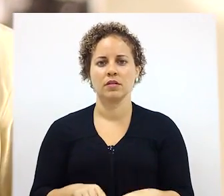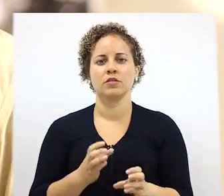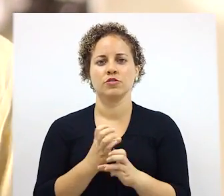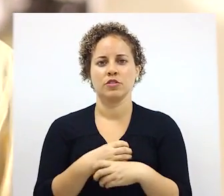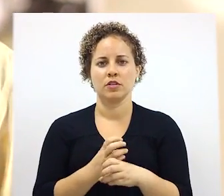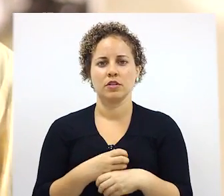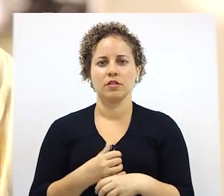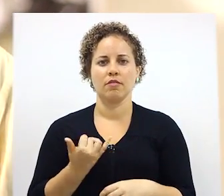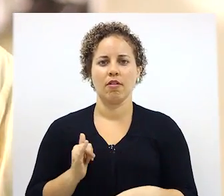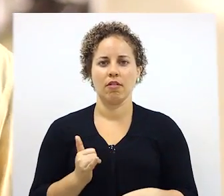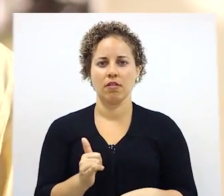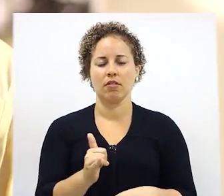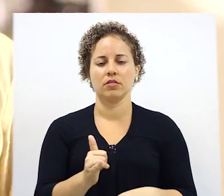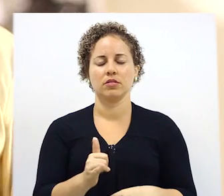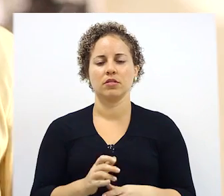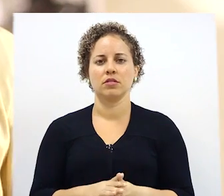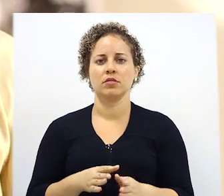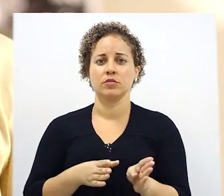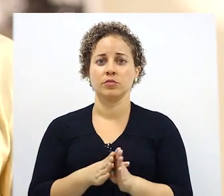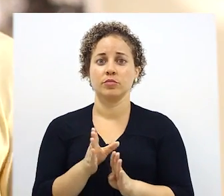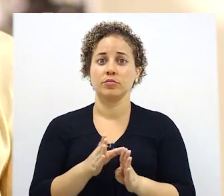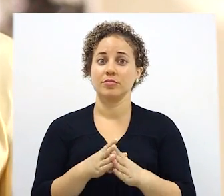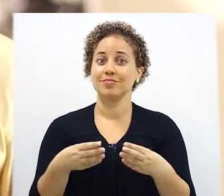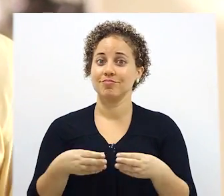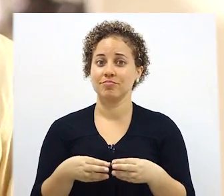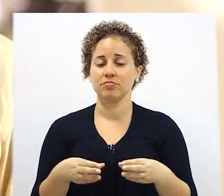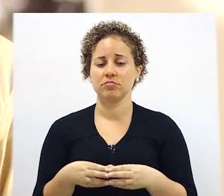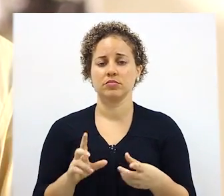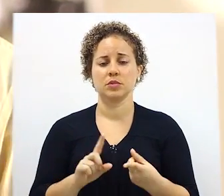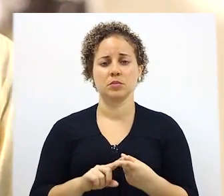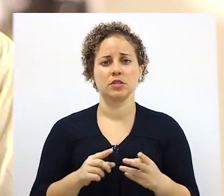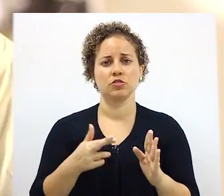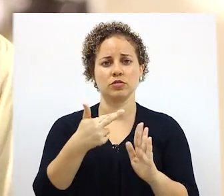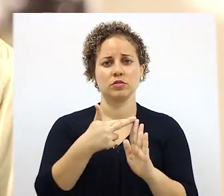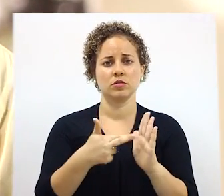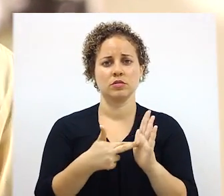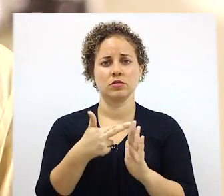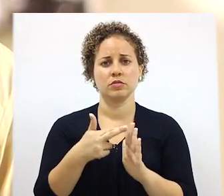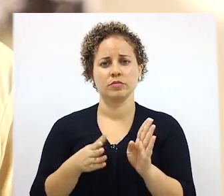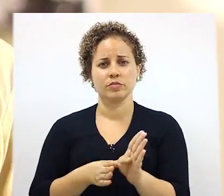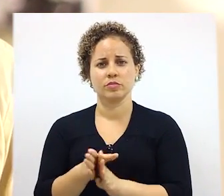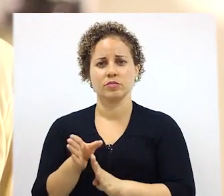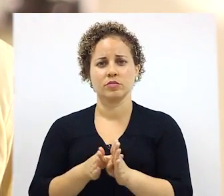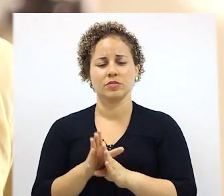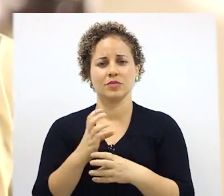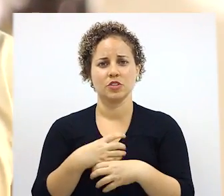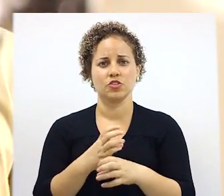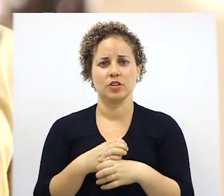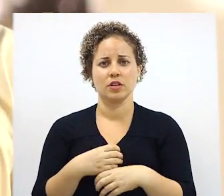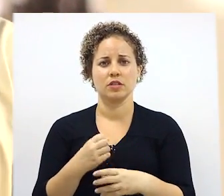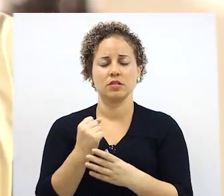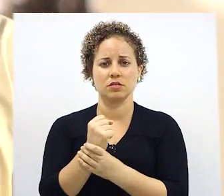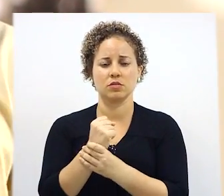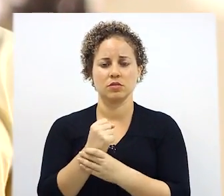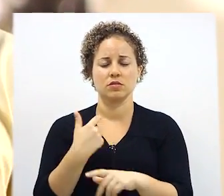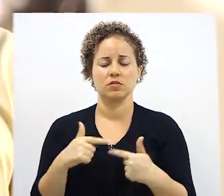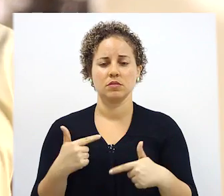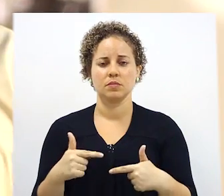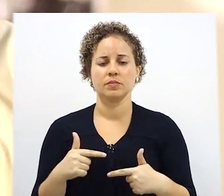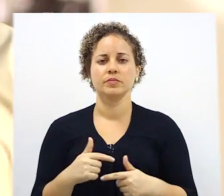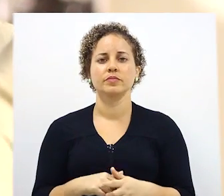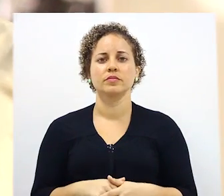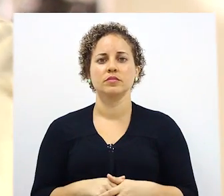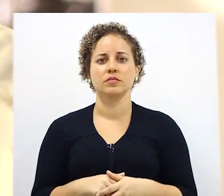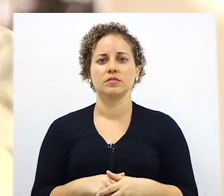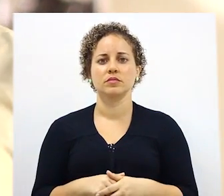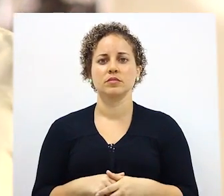fica ali como conselheiro. Então a gente passa essas normas para ele, principalmente o pessoal da engenharia de segurança, passa essas normas